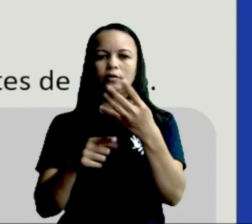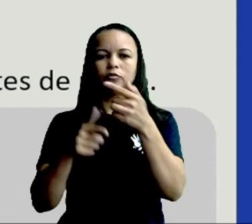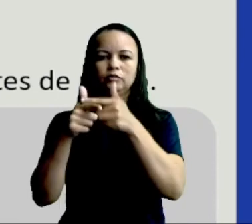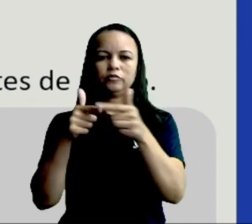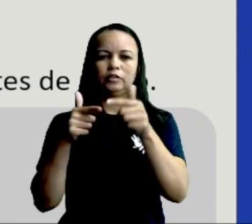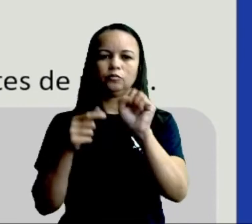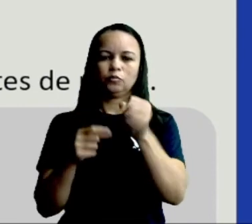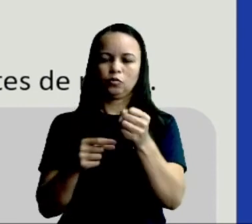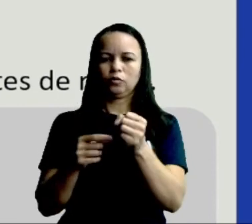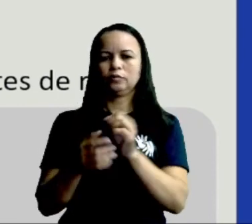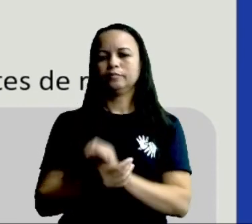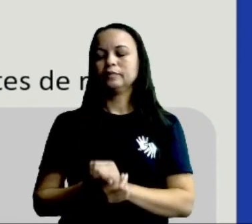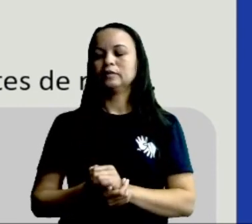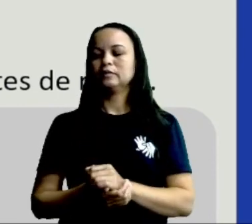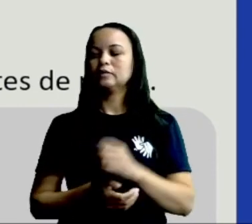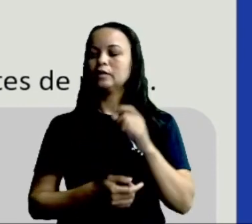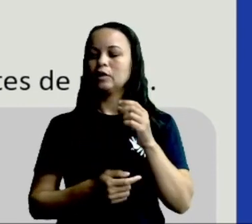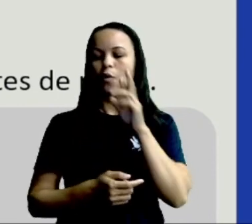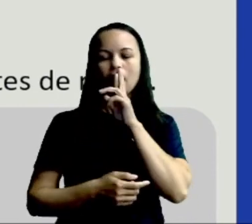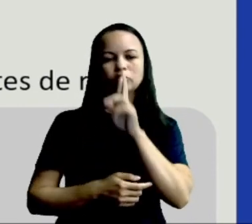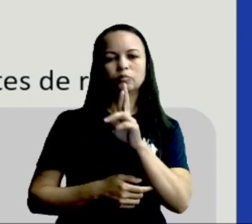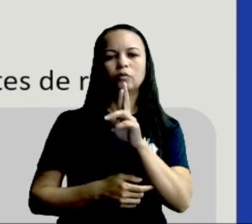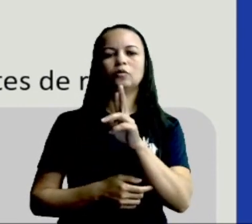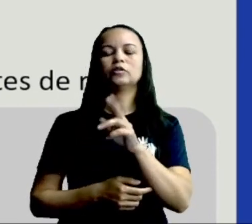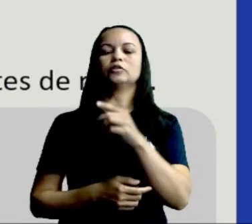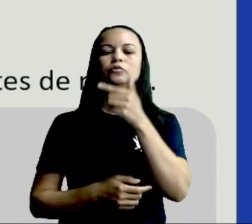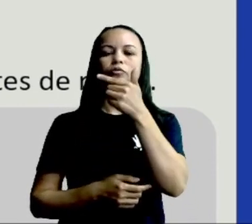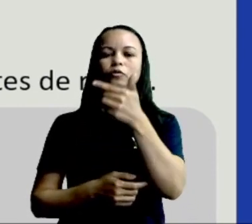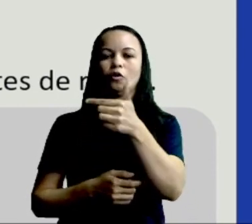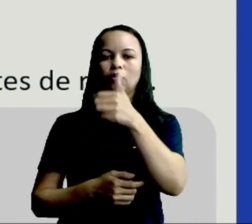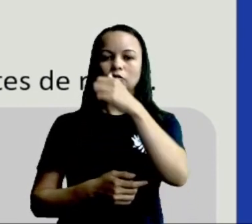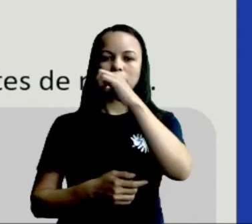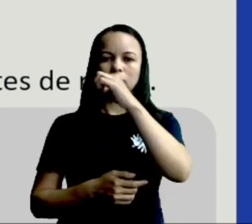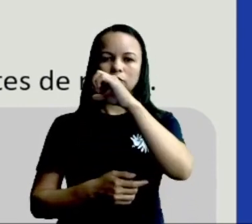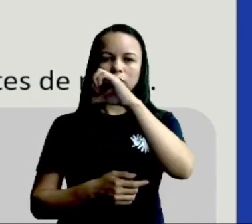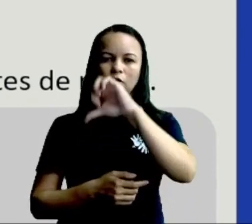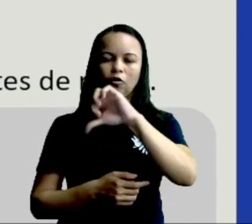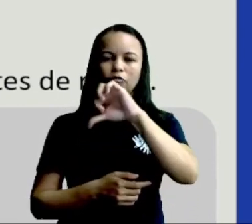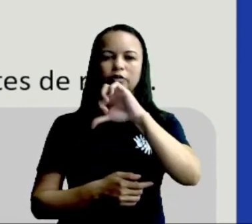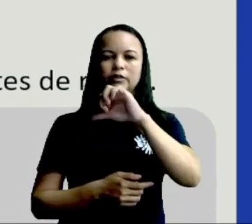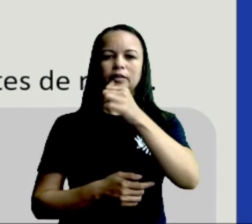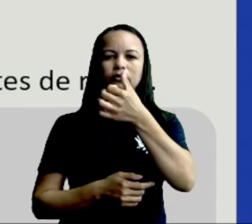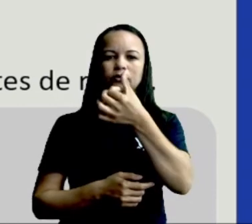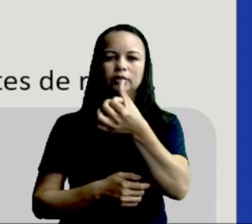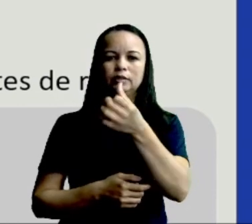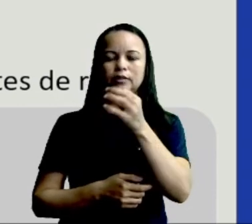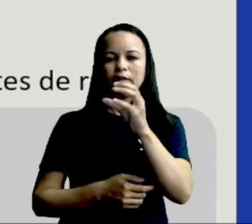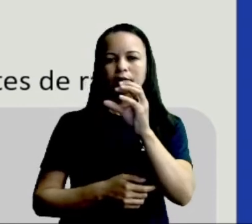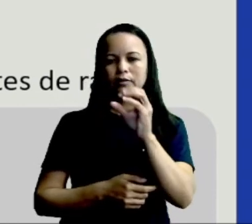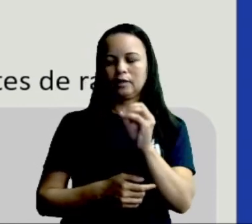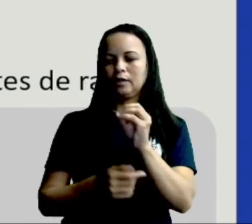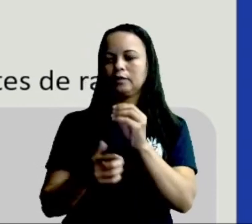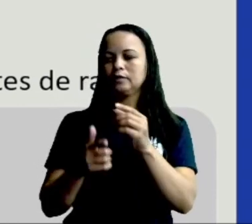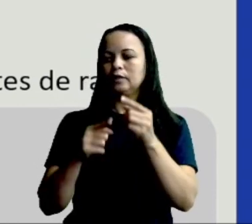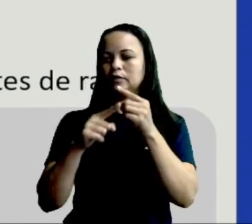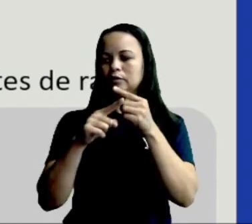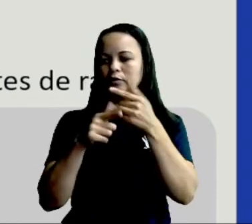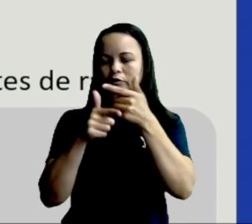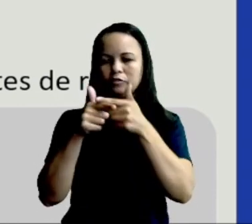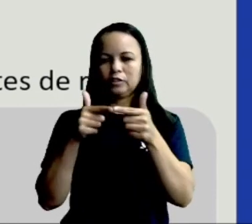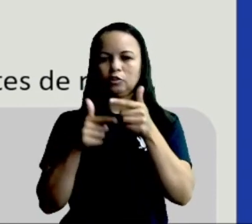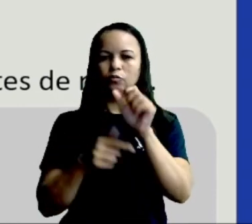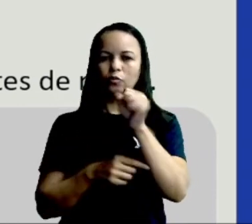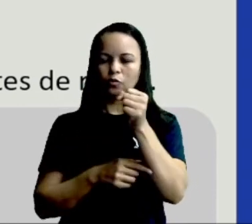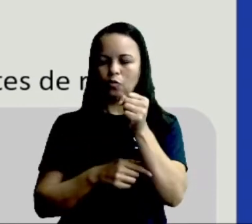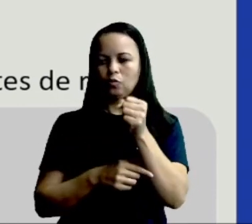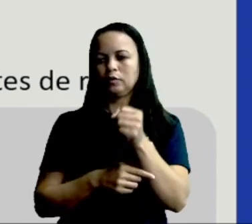dar 960 dividido por 8. E aí eu tenho como resposta x igual a 120. Tem outra